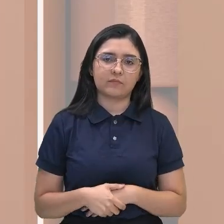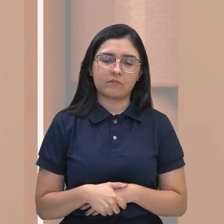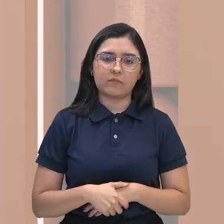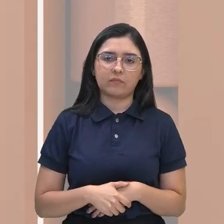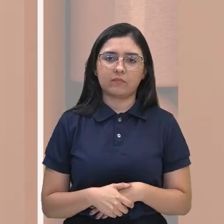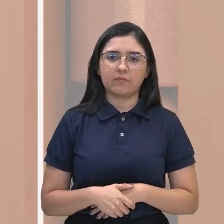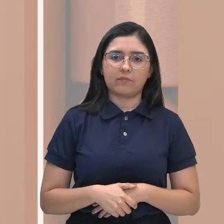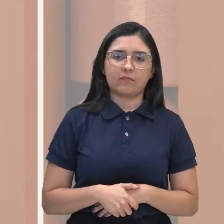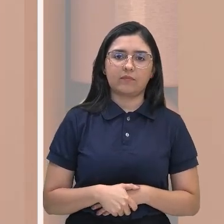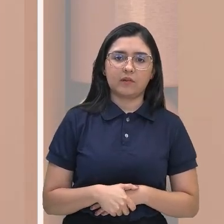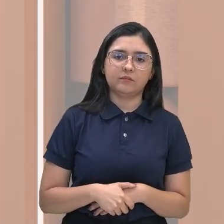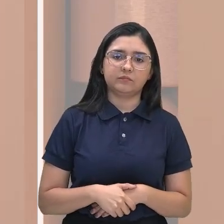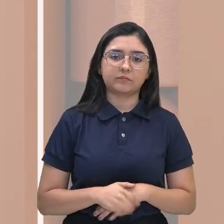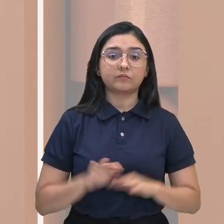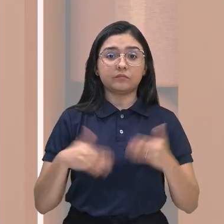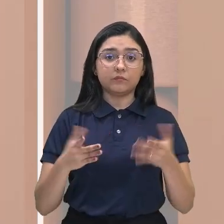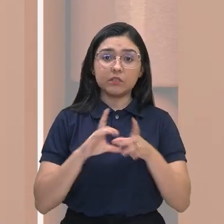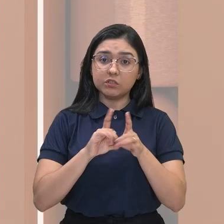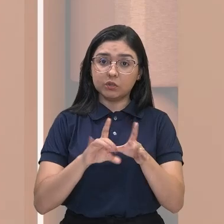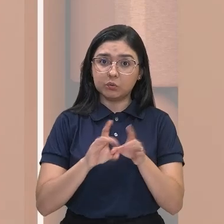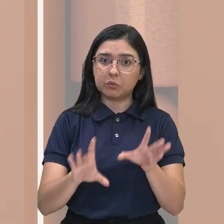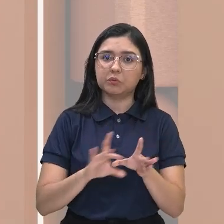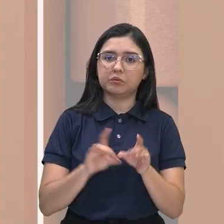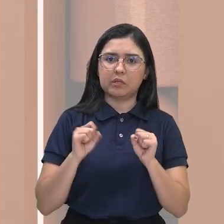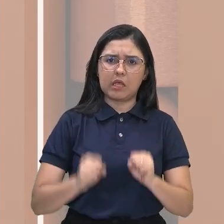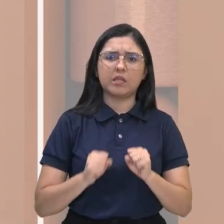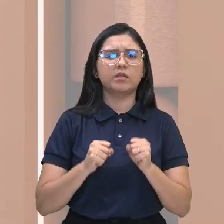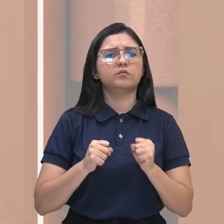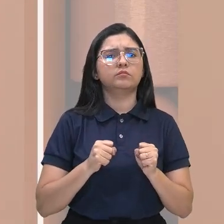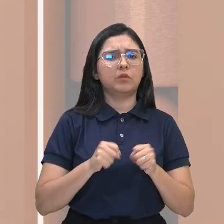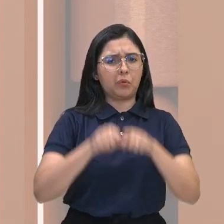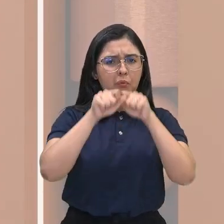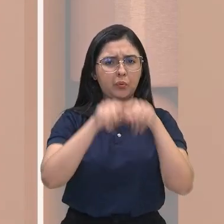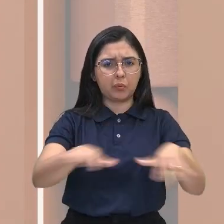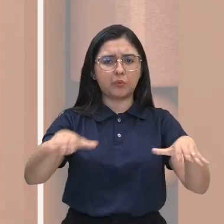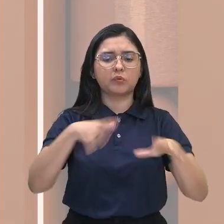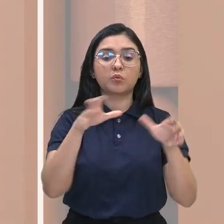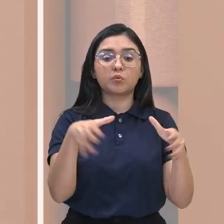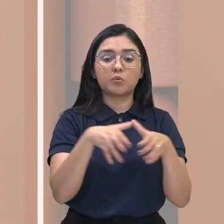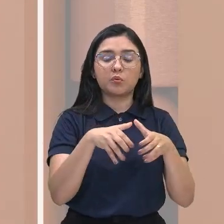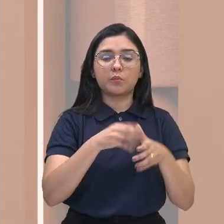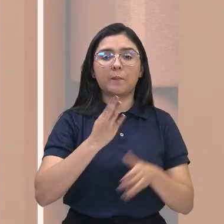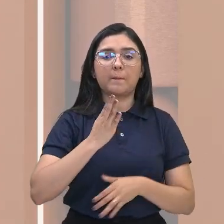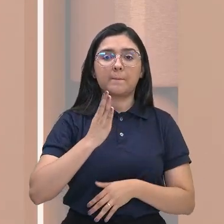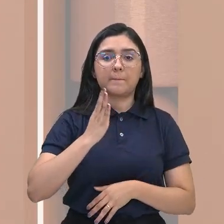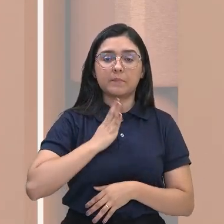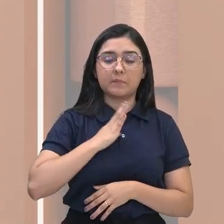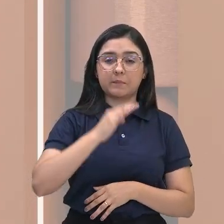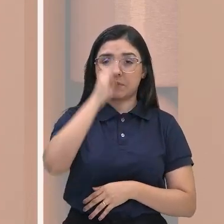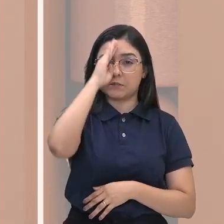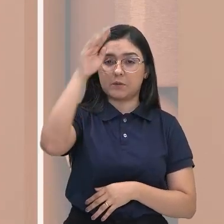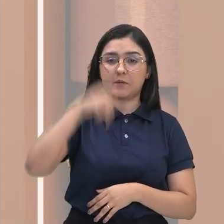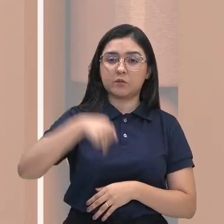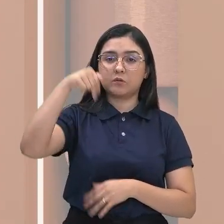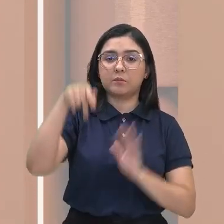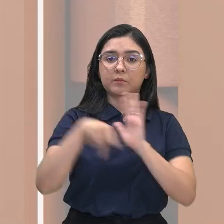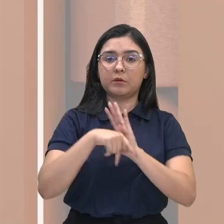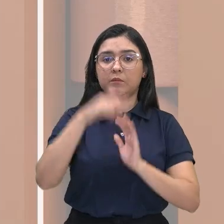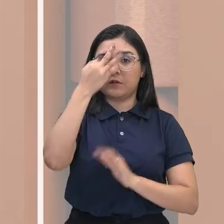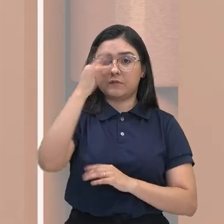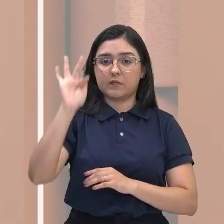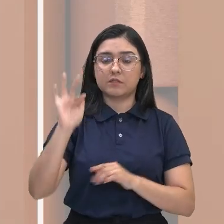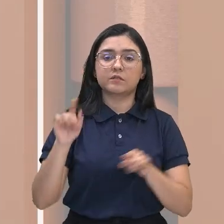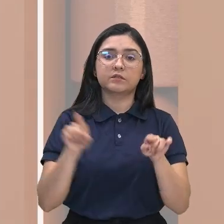salvação. Obviamente, essa doutrina ganhou força entre os burgueses, principalmente aqui no norte da França, Países